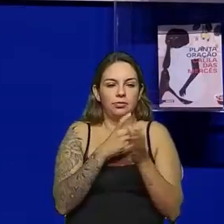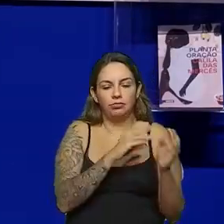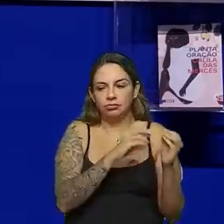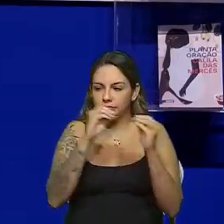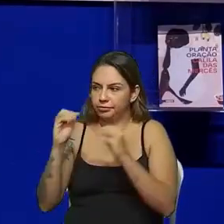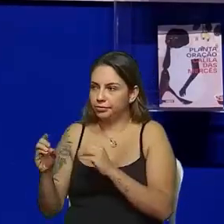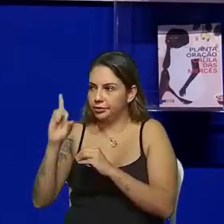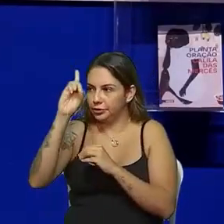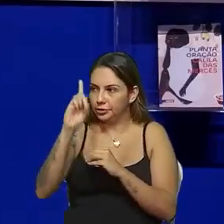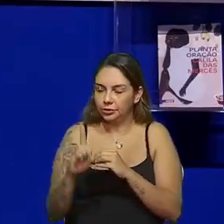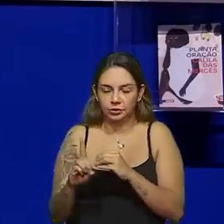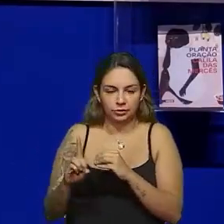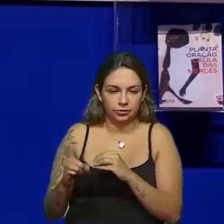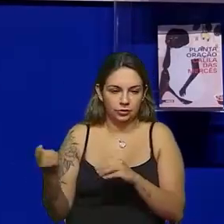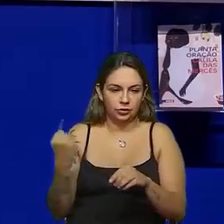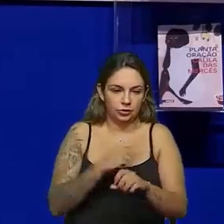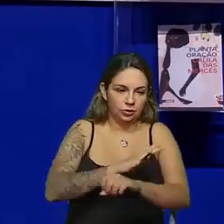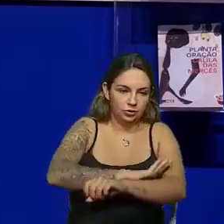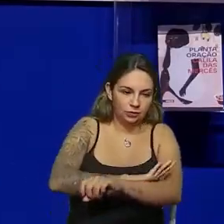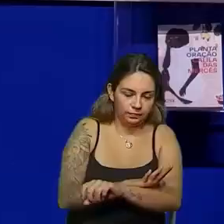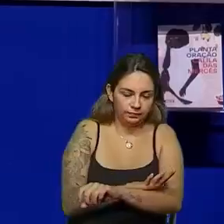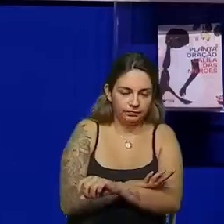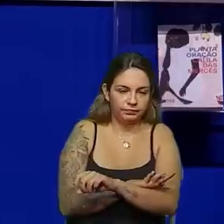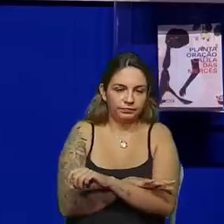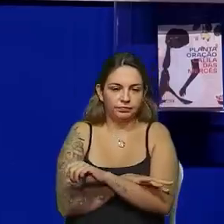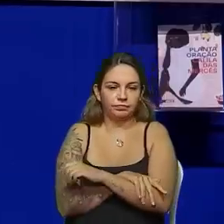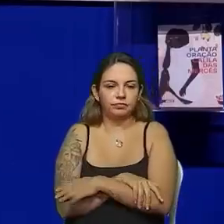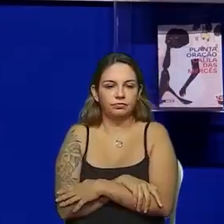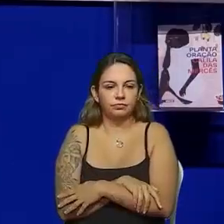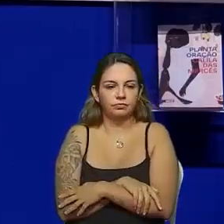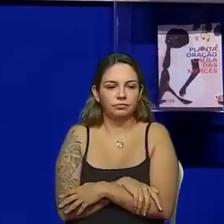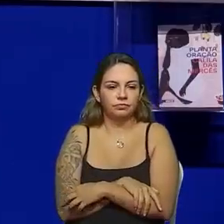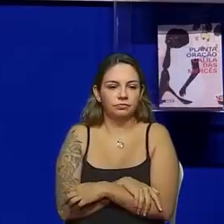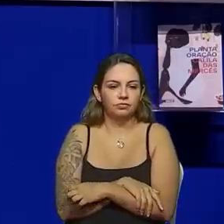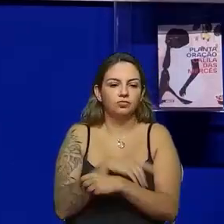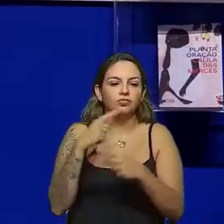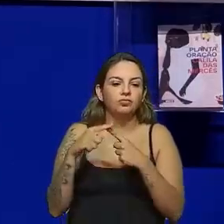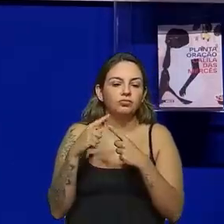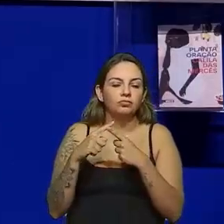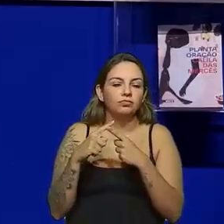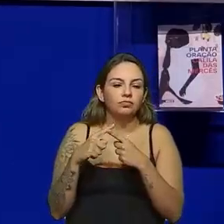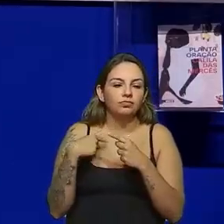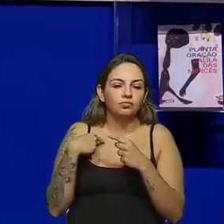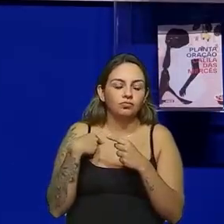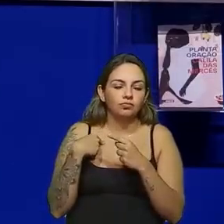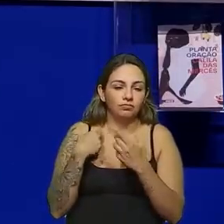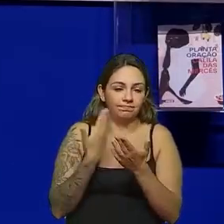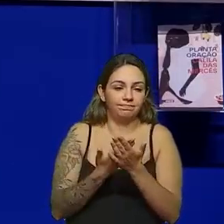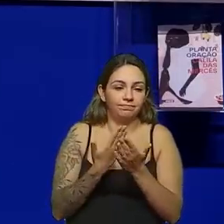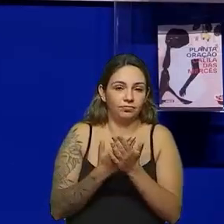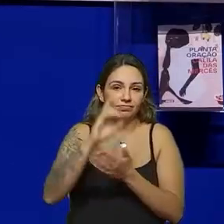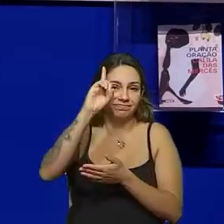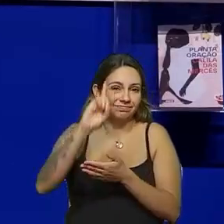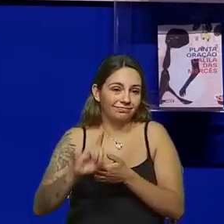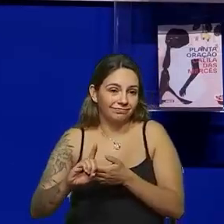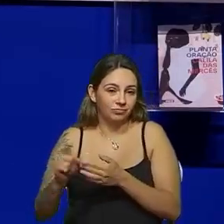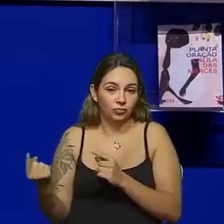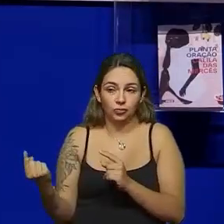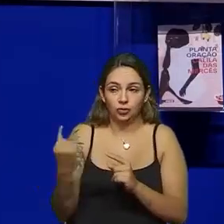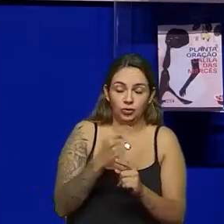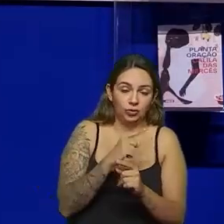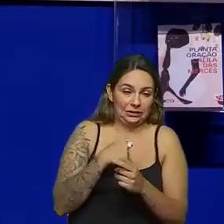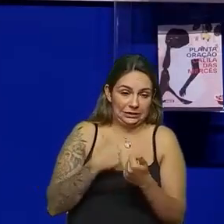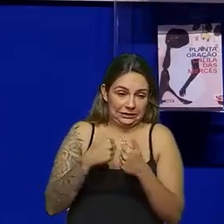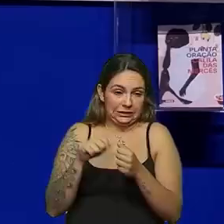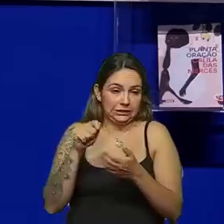para o direito antirracista, né, do antifascista para o antirracista, porque a minha tese no direito antifascista, que eu